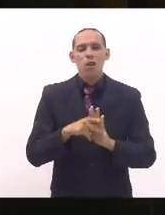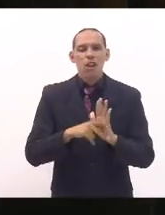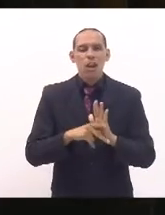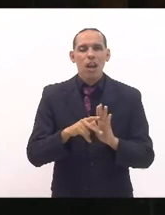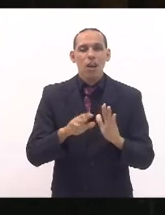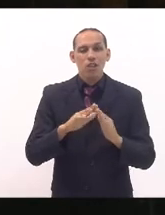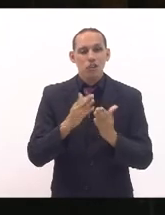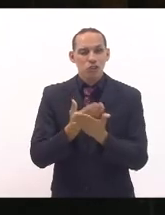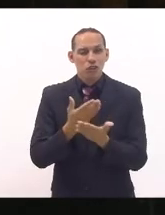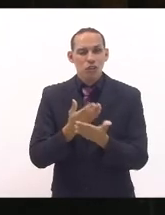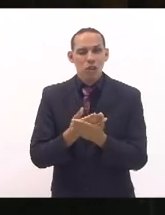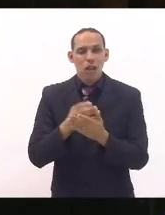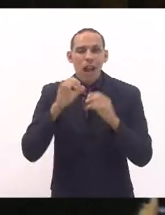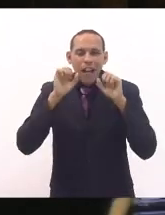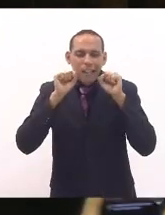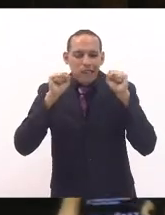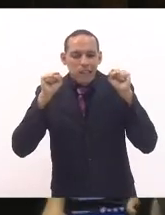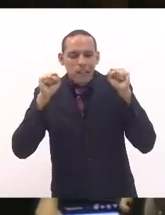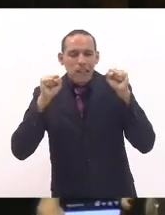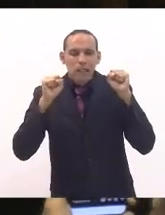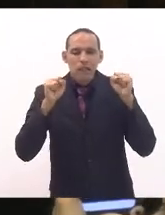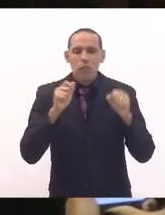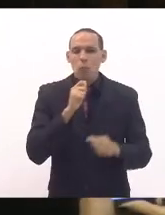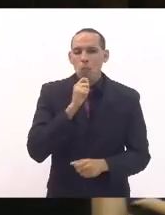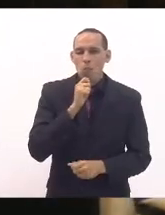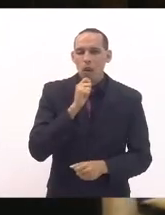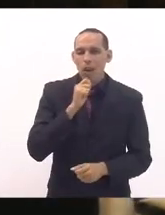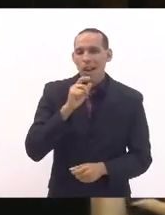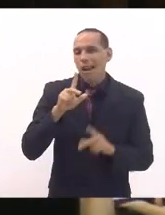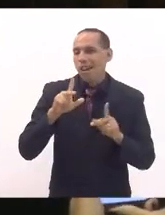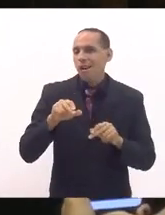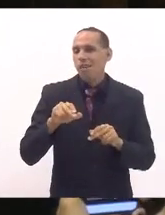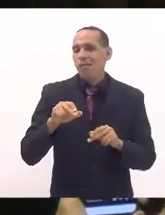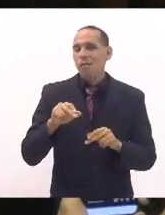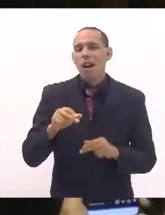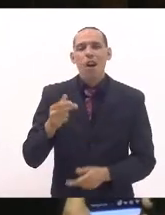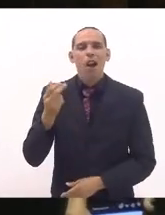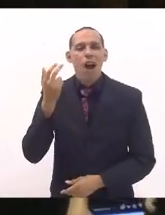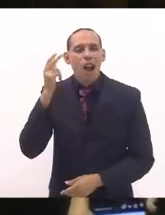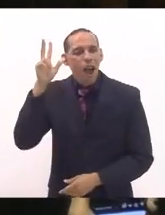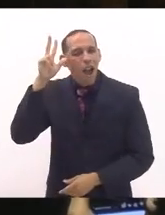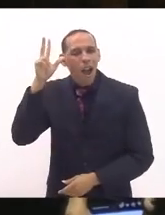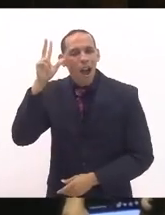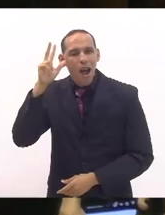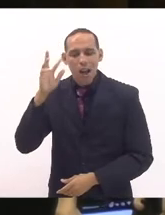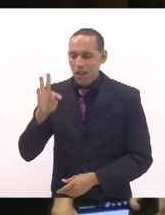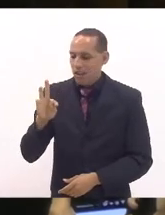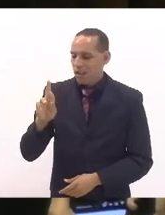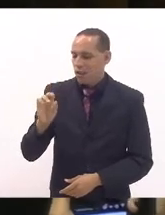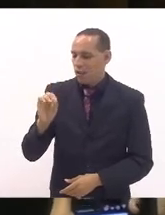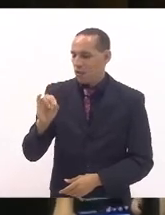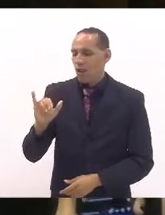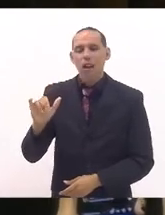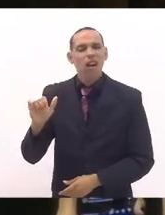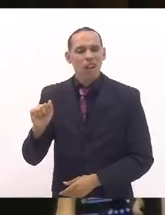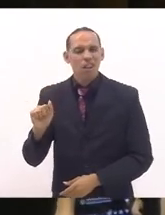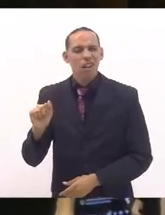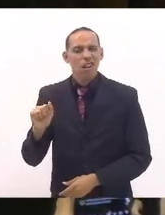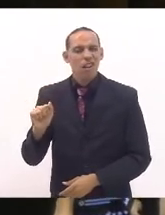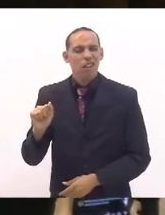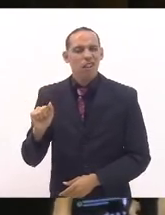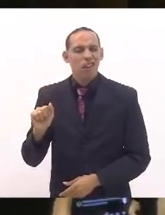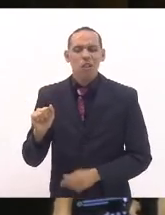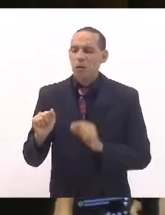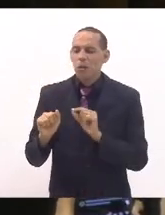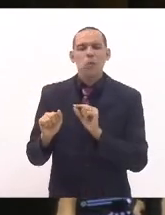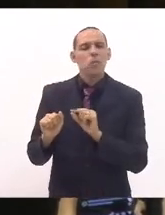para mim, nada mais é como um cavalo de Troia. Para mim, é a escola partido... para mim, é a